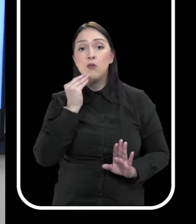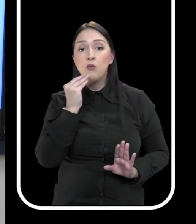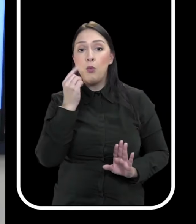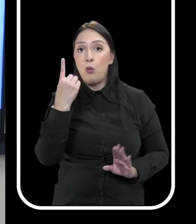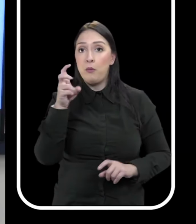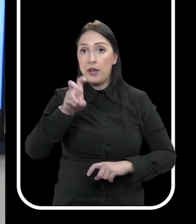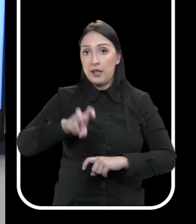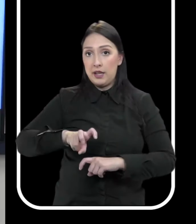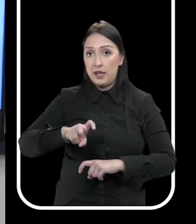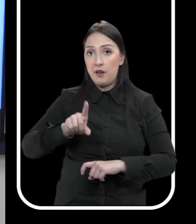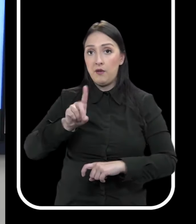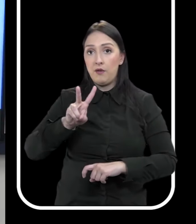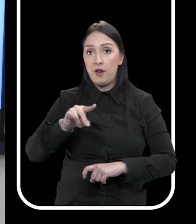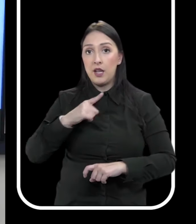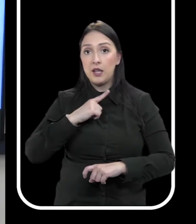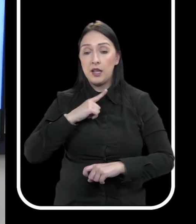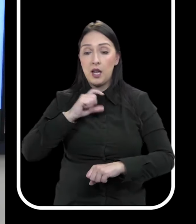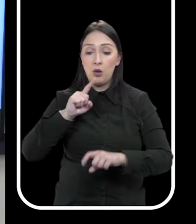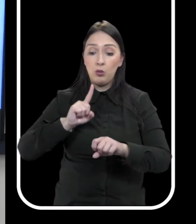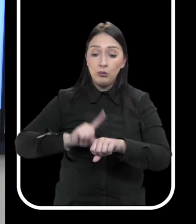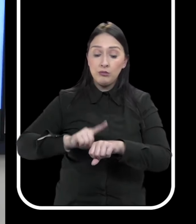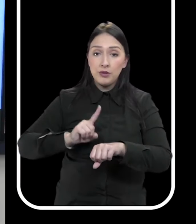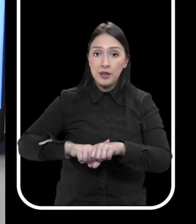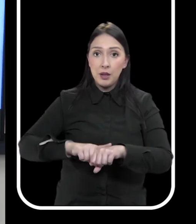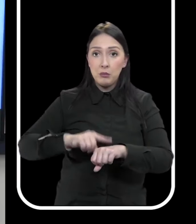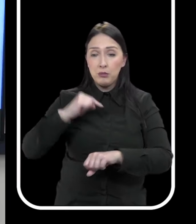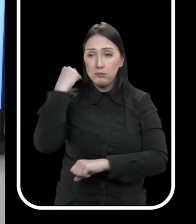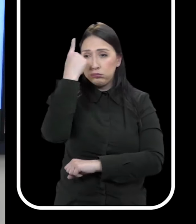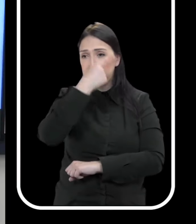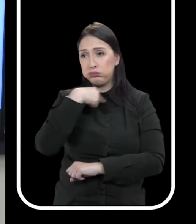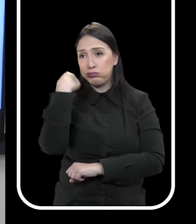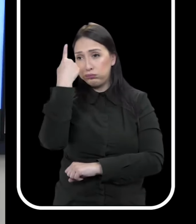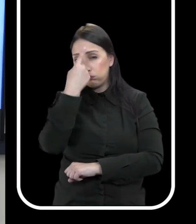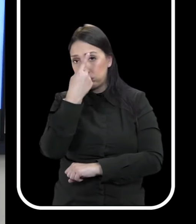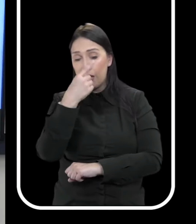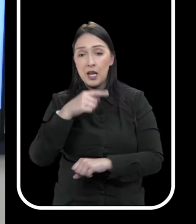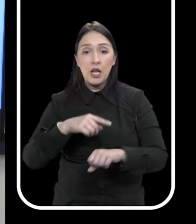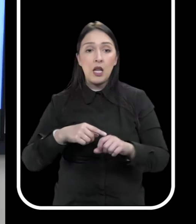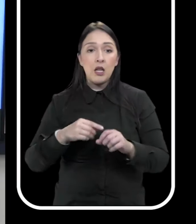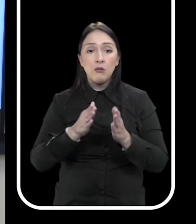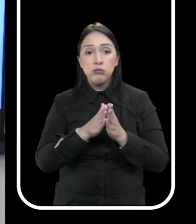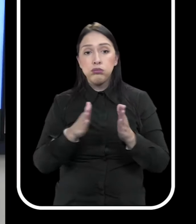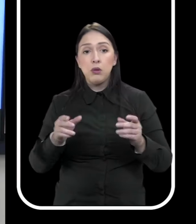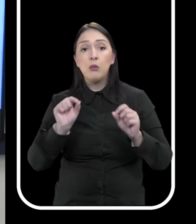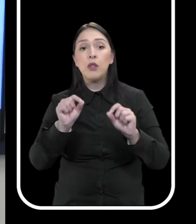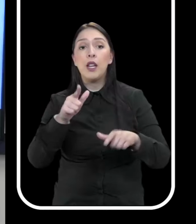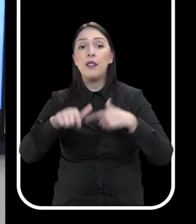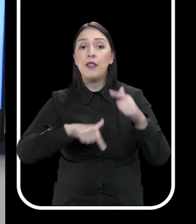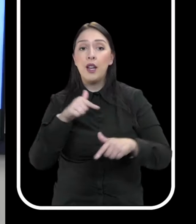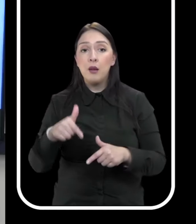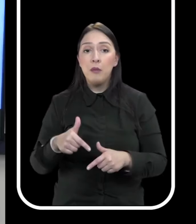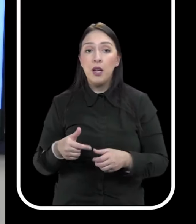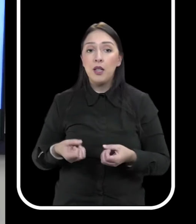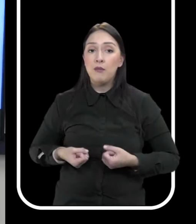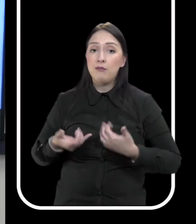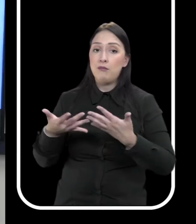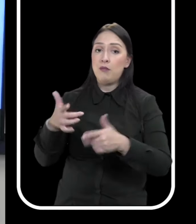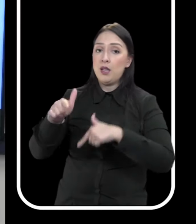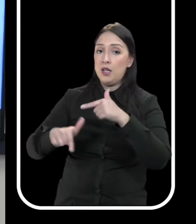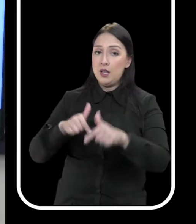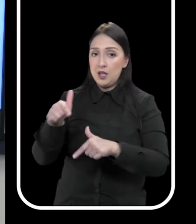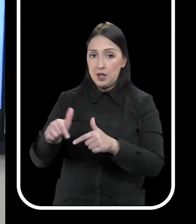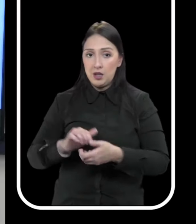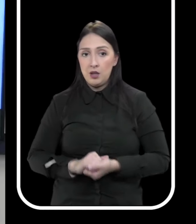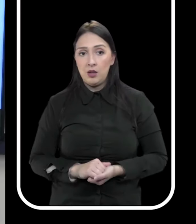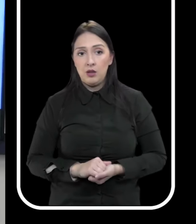Nessa simulação com uma cadeira, vai ter um tempo de espera muito grande. E aí, claro, né? Quem trabalha com prestação de serviços,